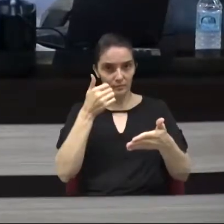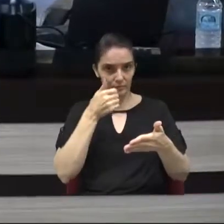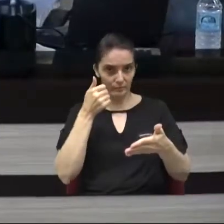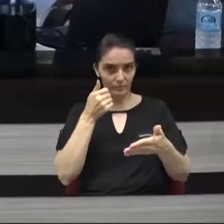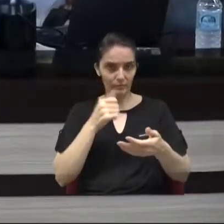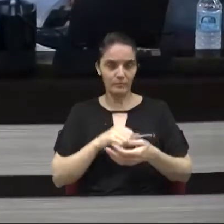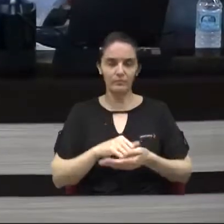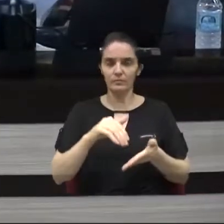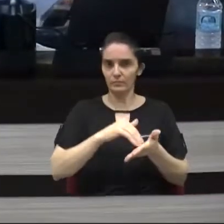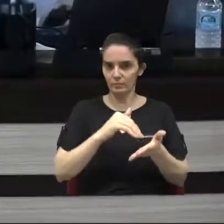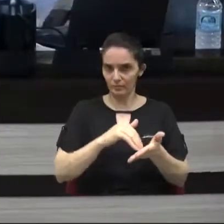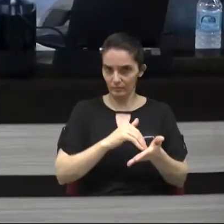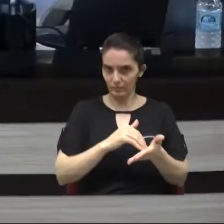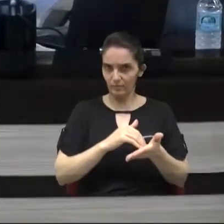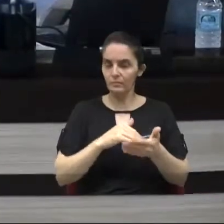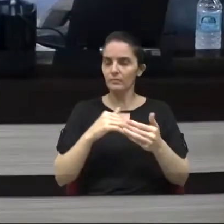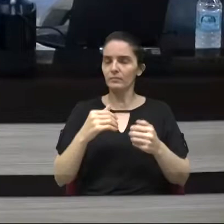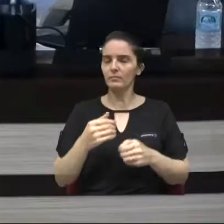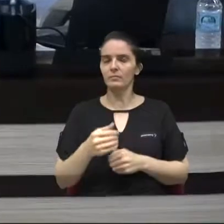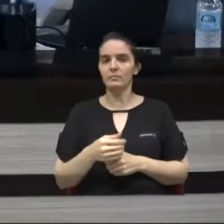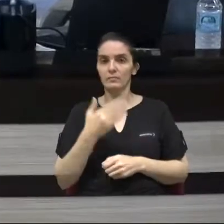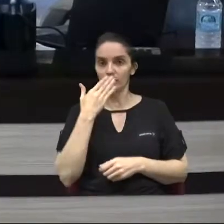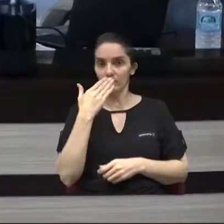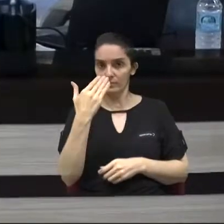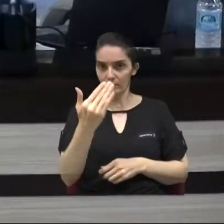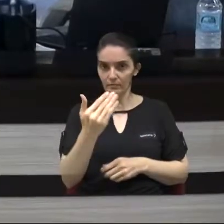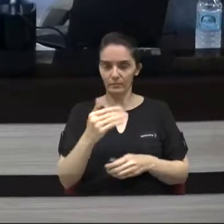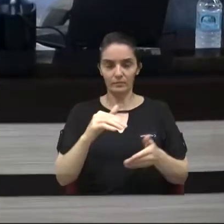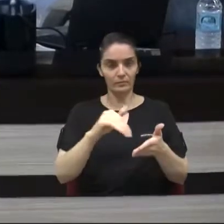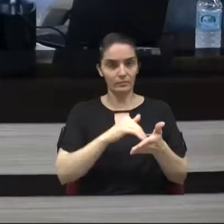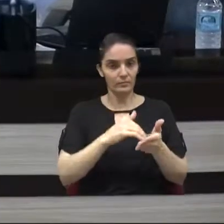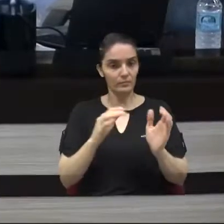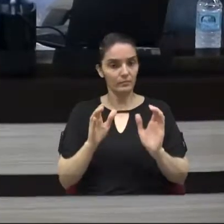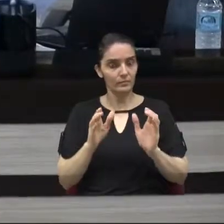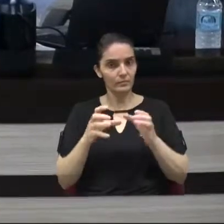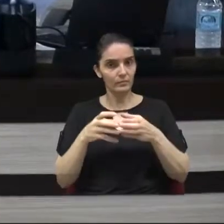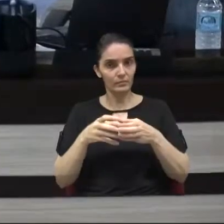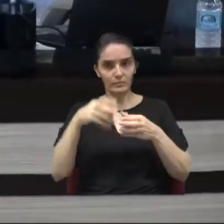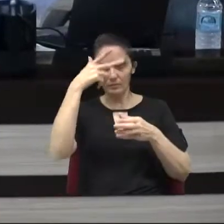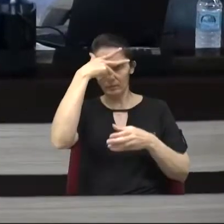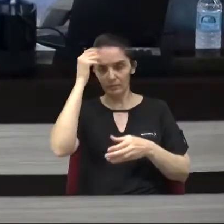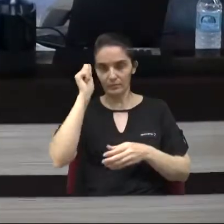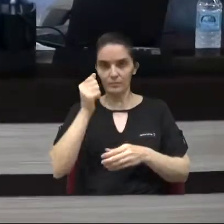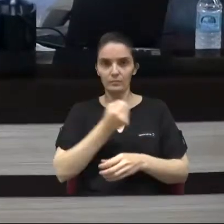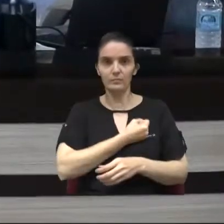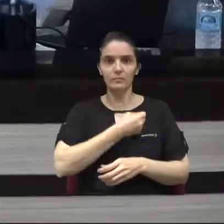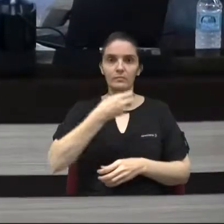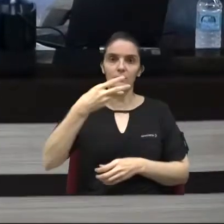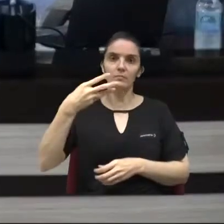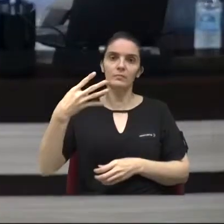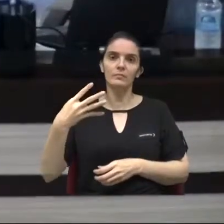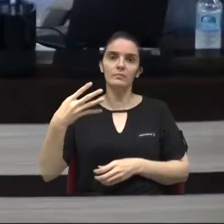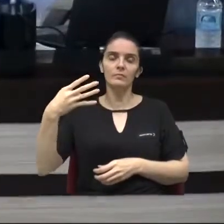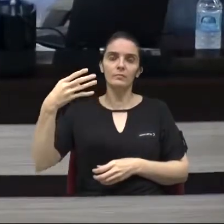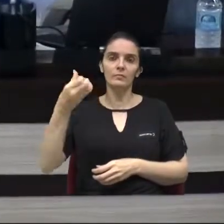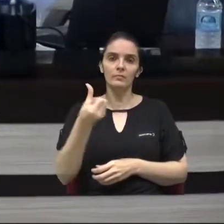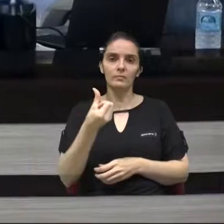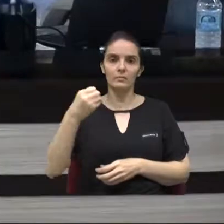secretarias municipais e autarquias que compõem o Poder Executivo Municipal. Ofícios